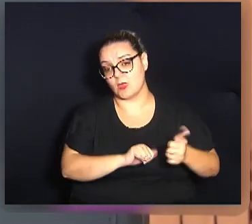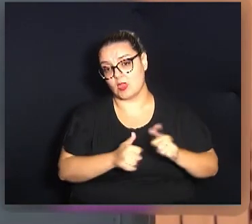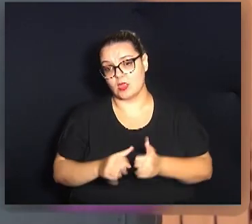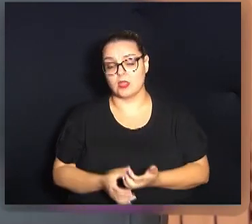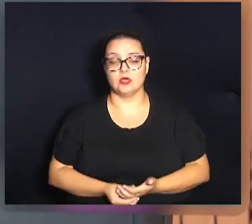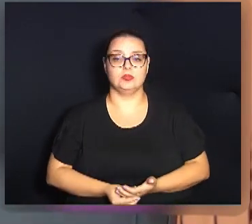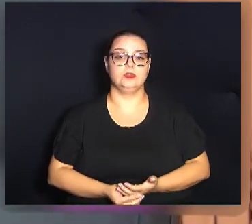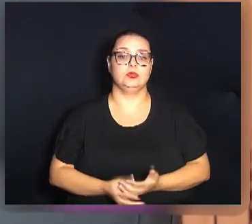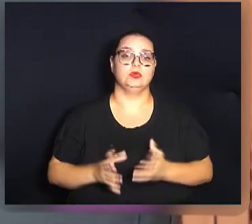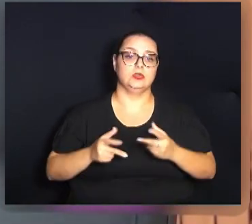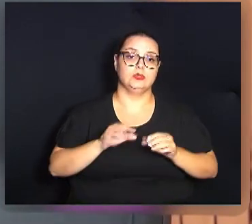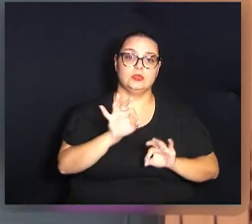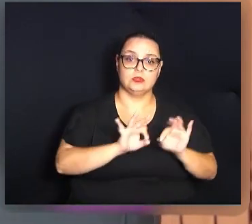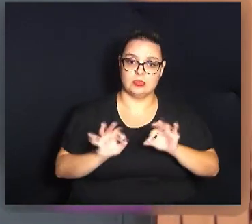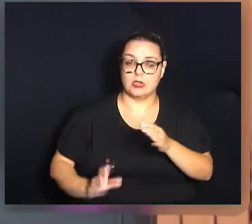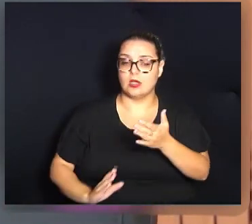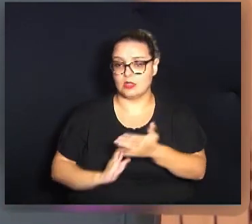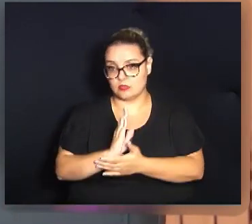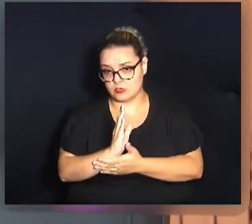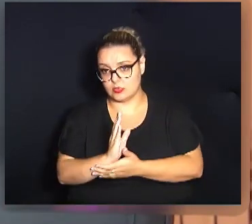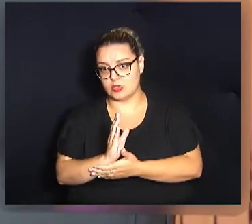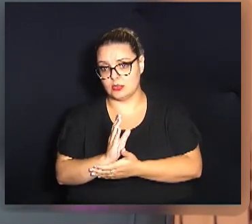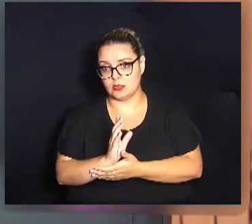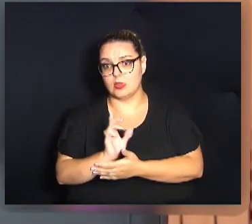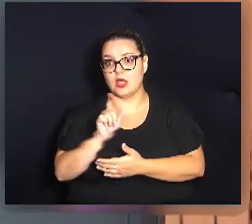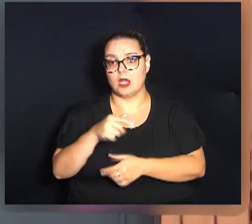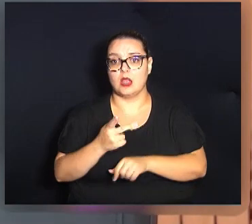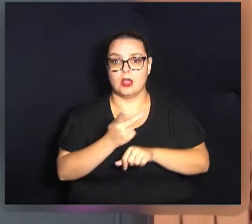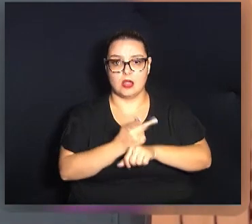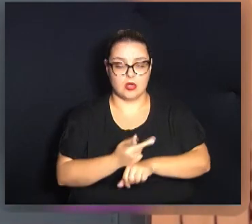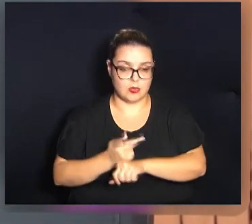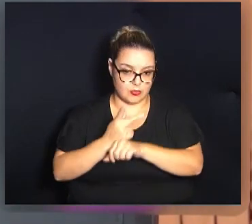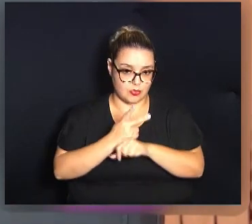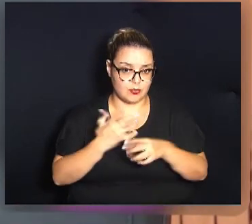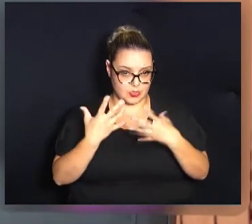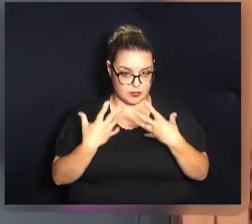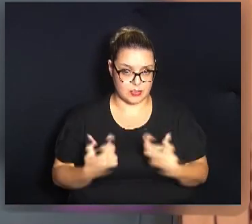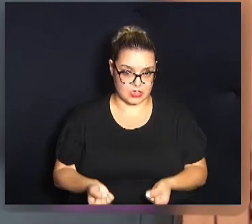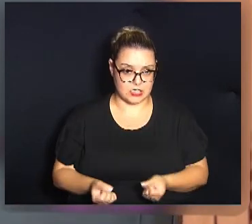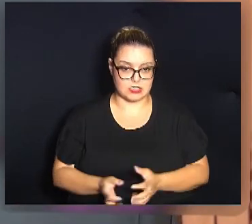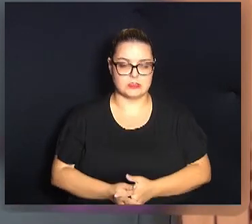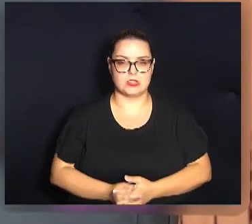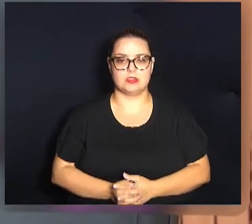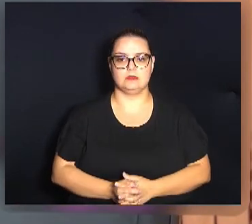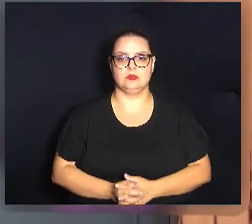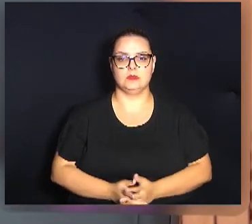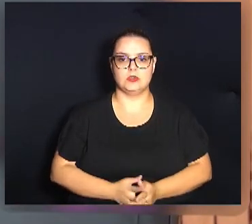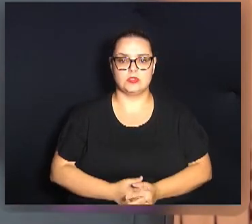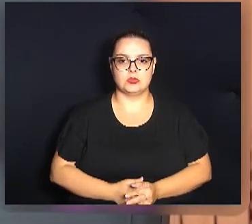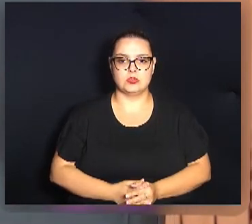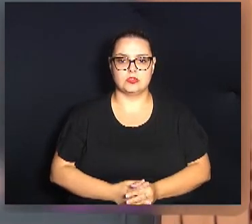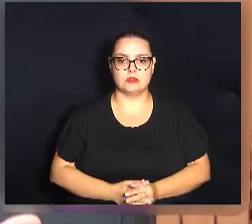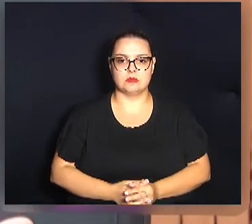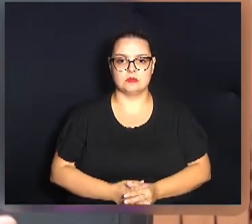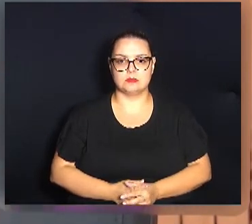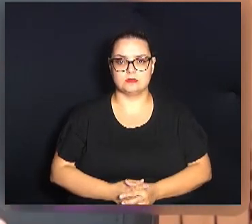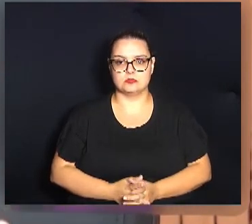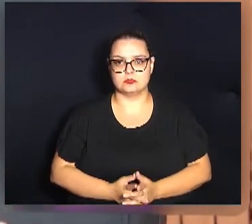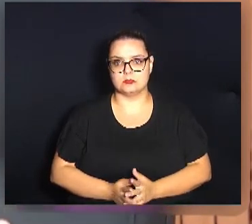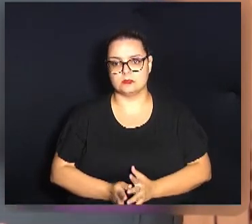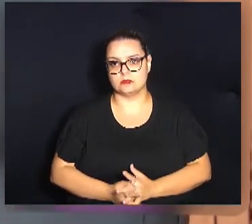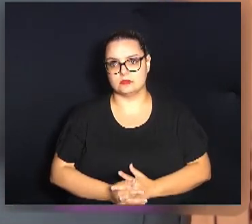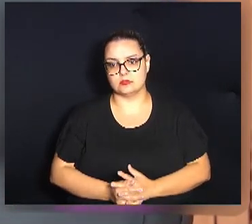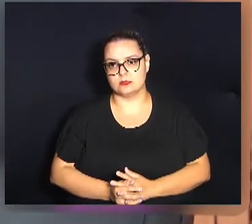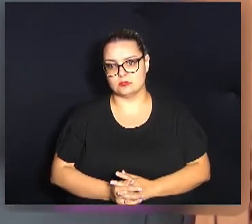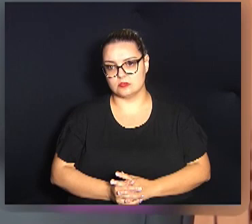os projetos aprovados passam pelo prêmio, recebem o prêmio, mediante a sua é sobre